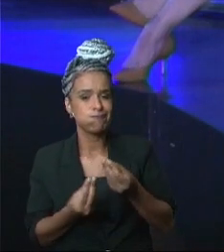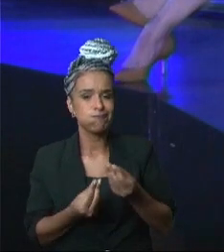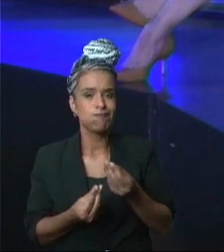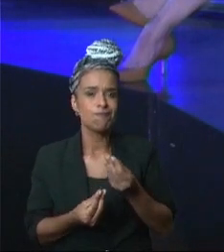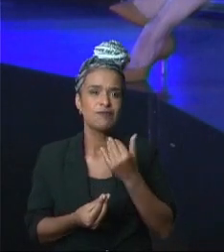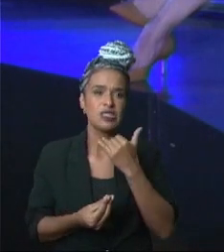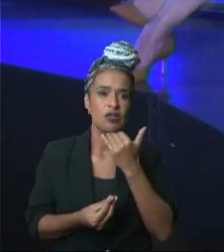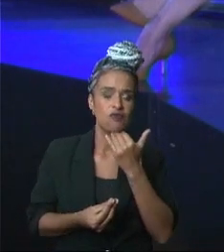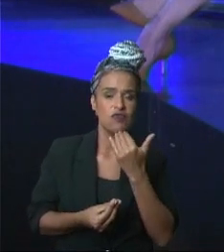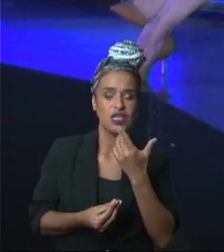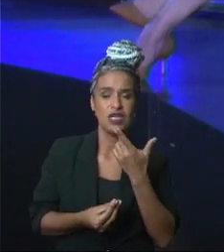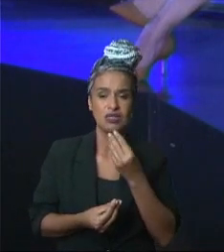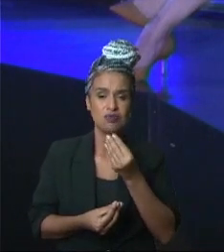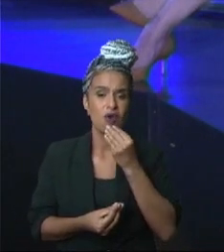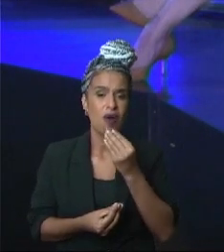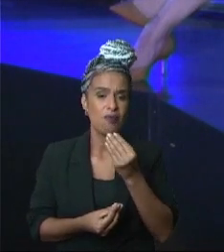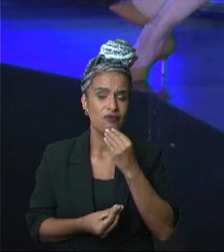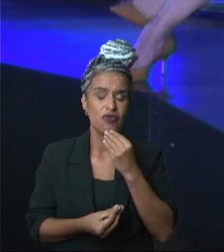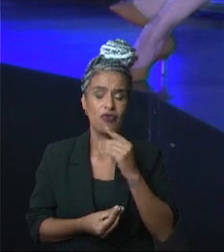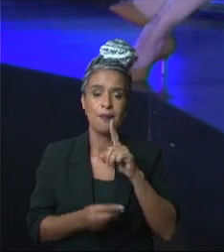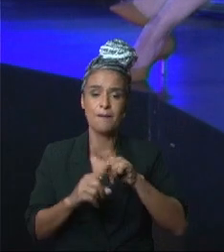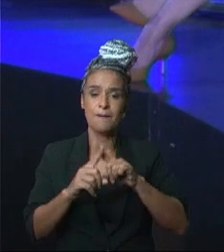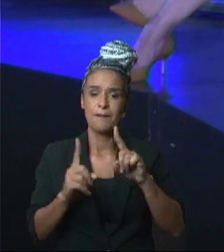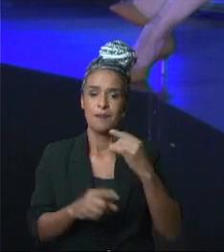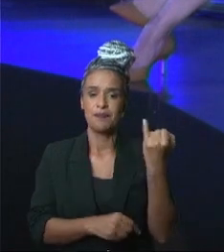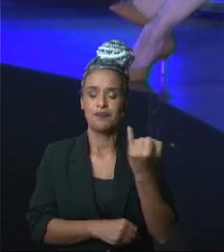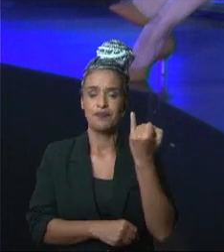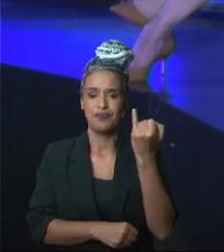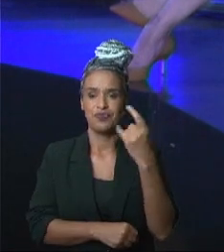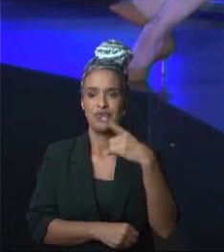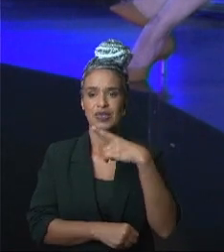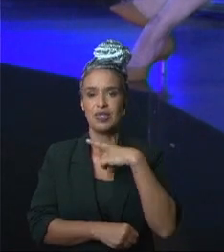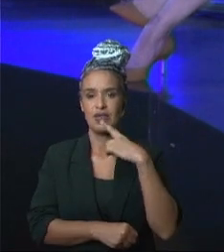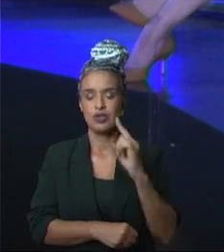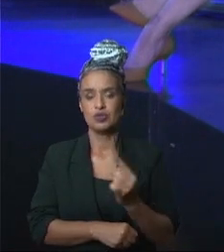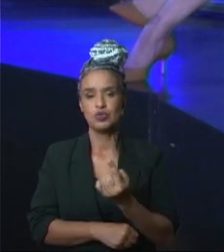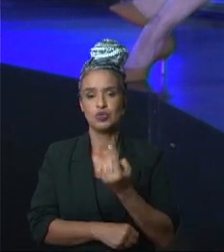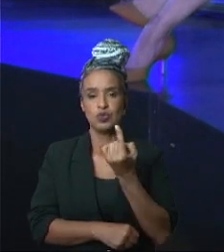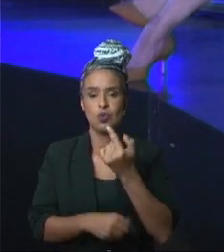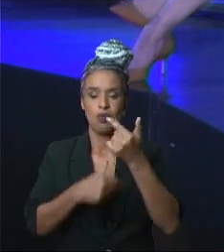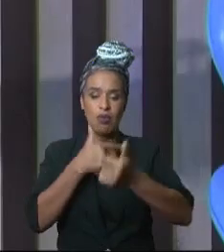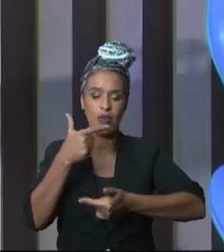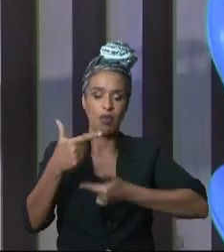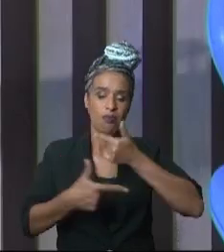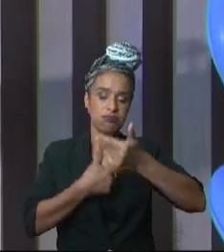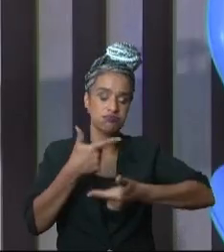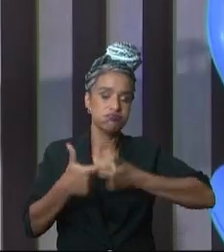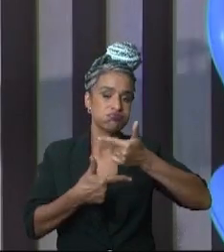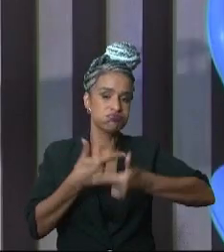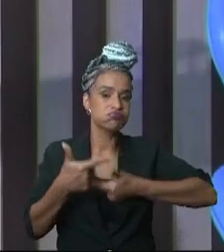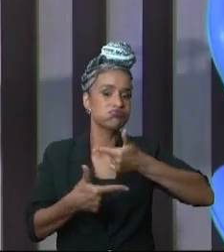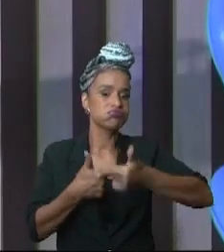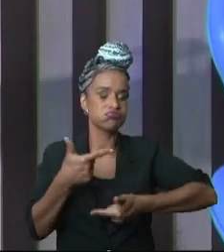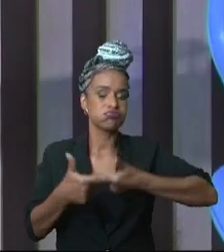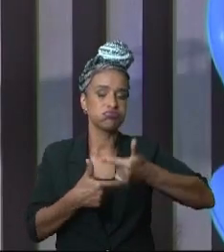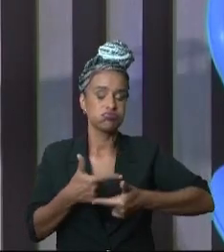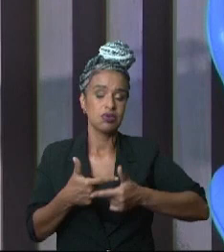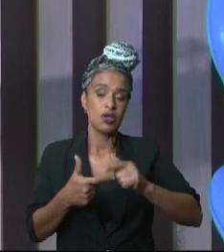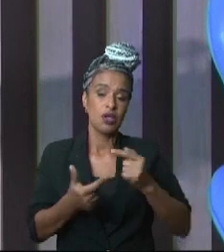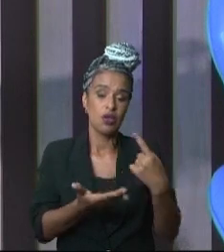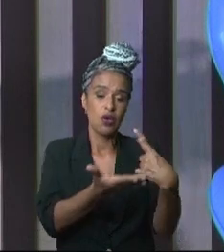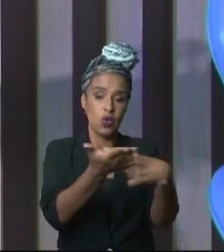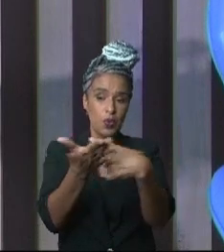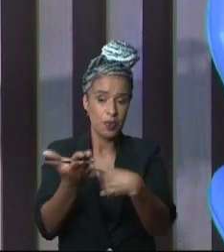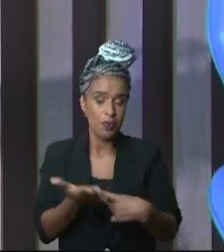talvez, conclusão óbvia, mas importante, existe um caso para trabalhar mais e mais com outros